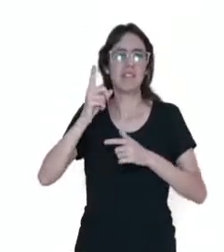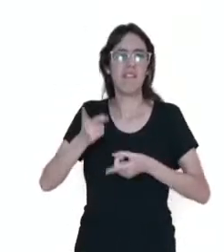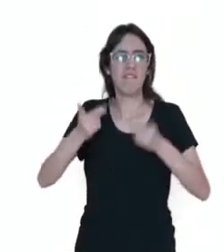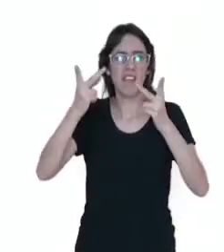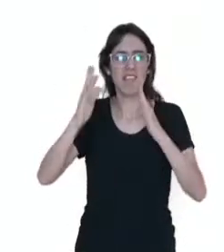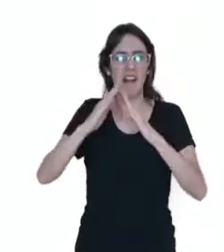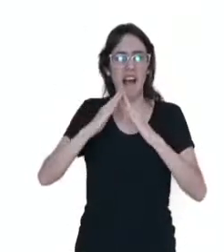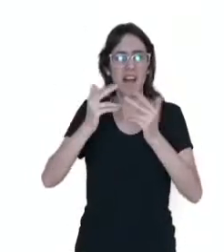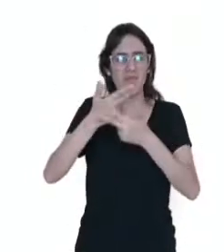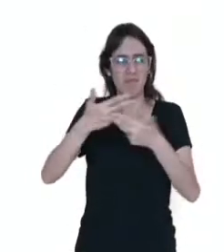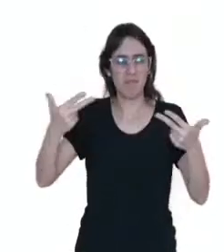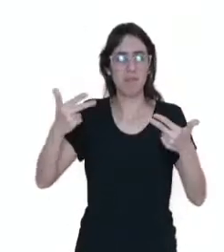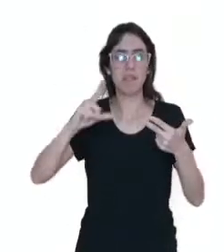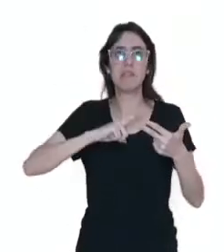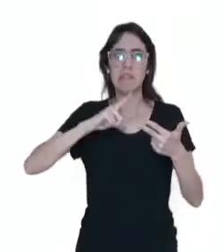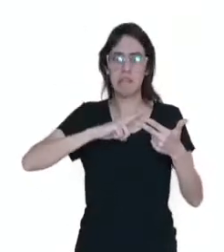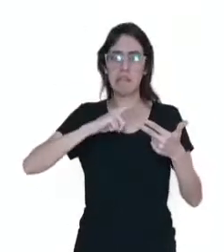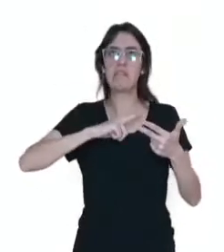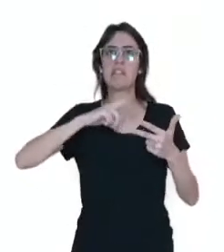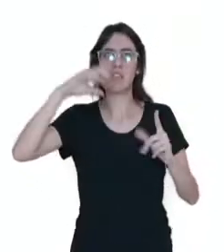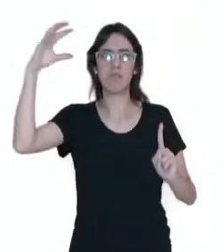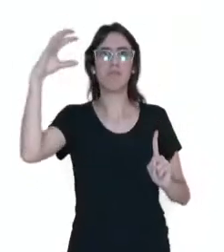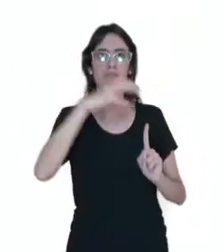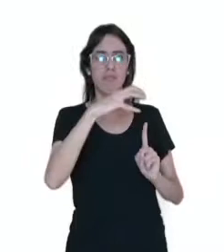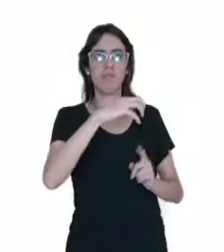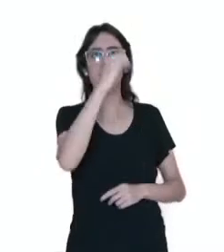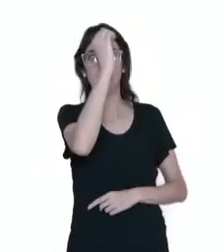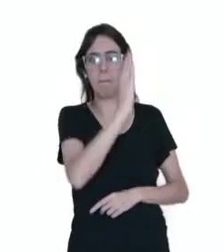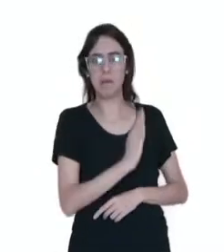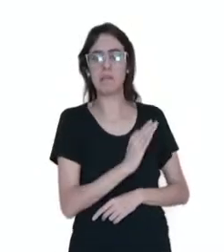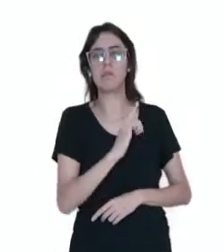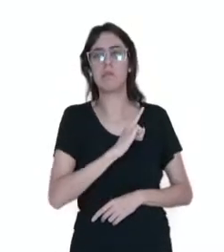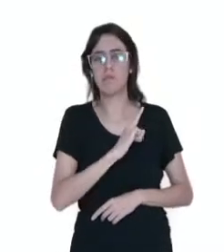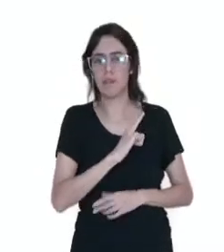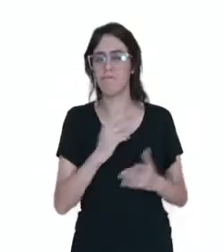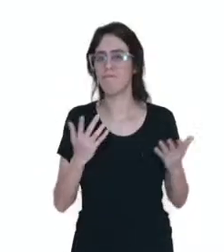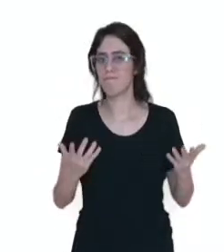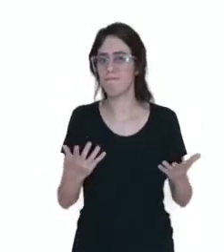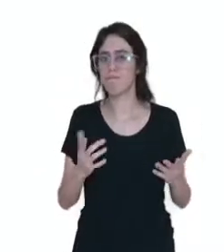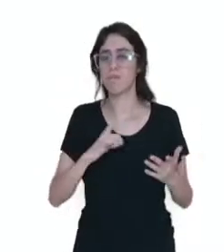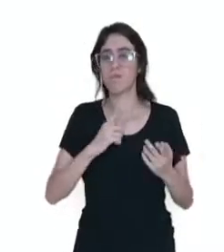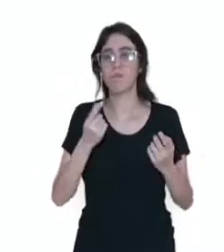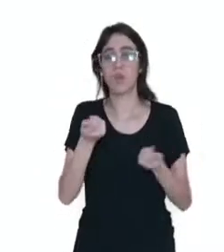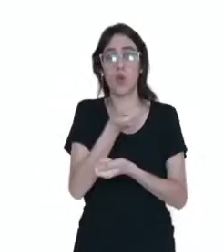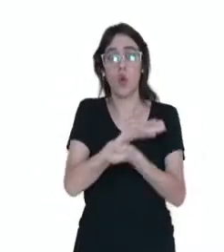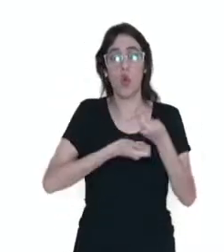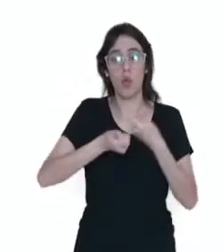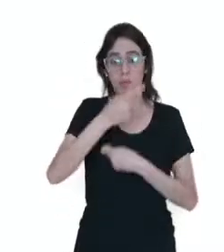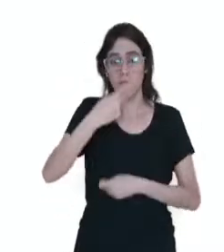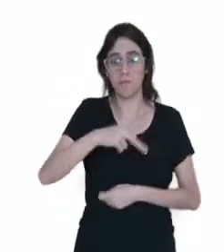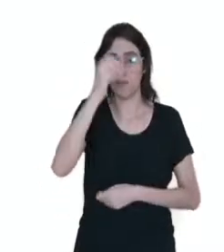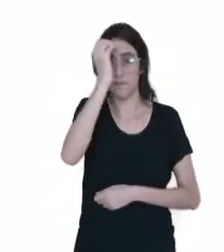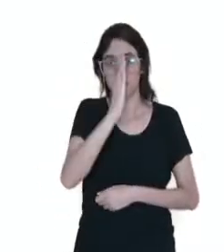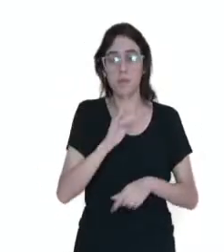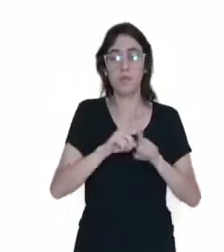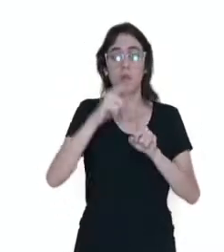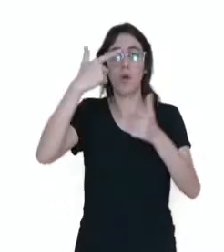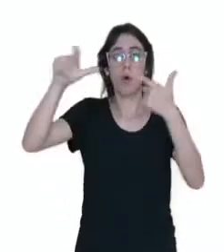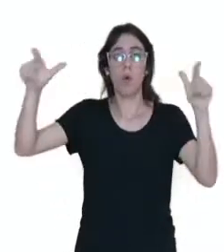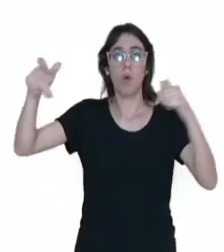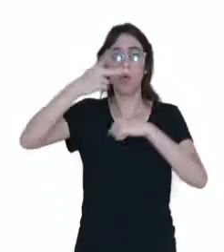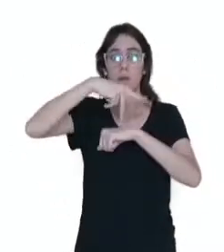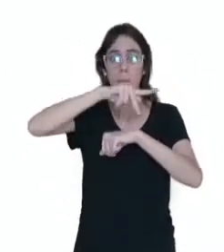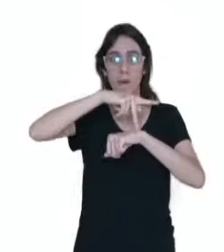atingiu fortemente o Brasil. Porém, pouco prejudicou a economia brasileira. O Brasil, como outros países do mundo, muito